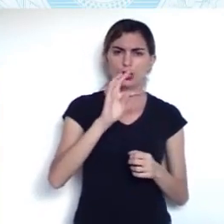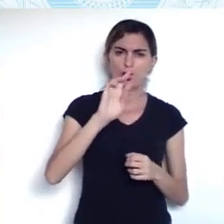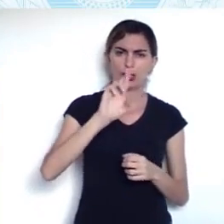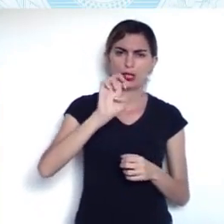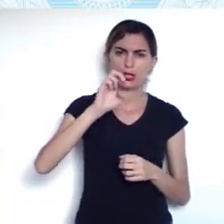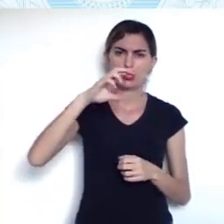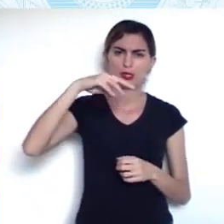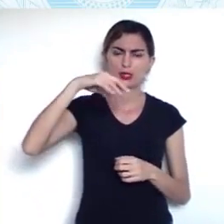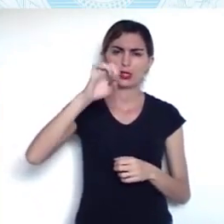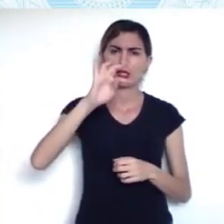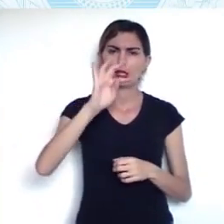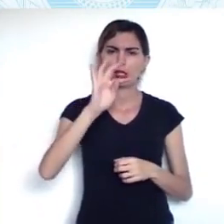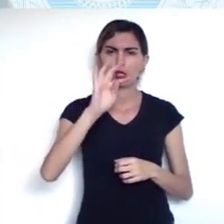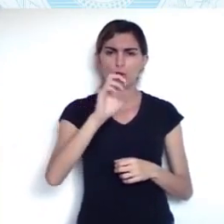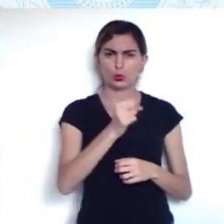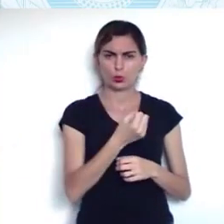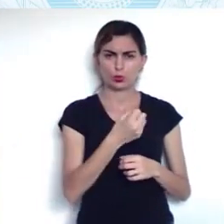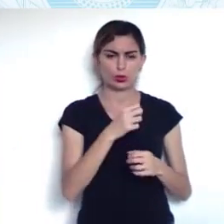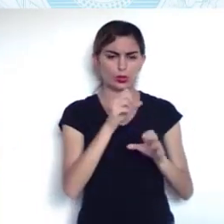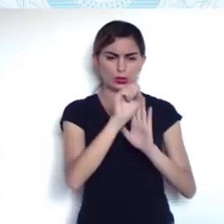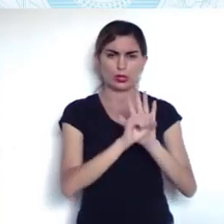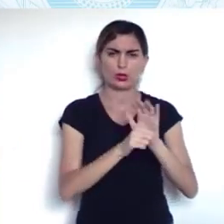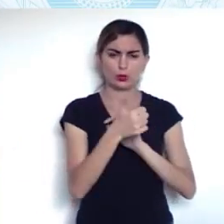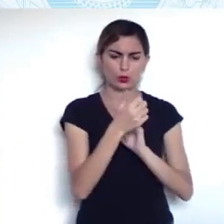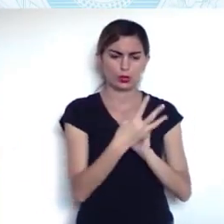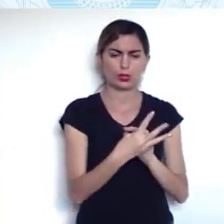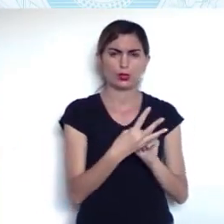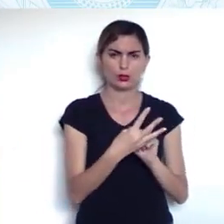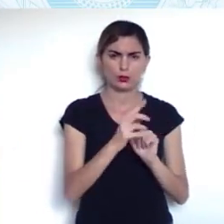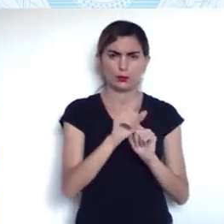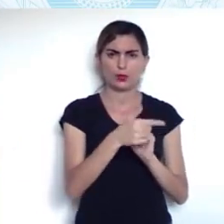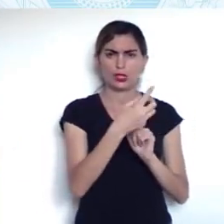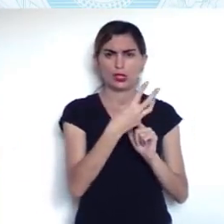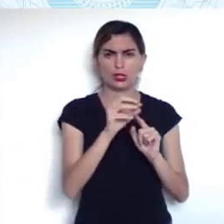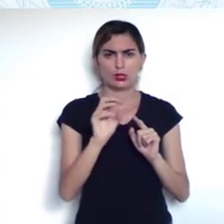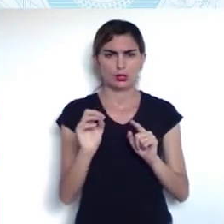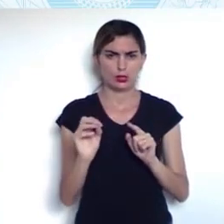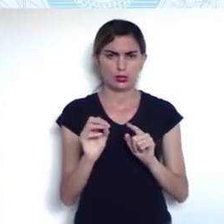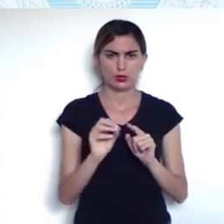300, século XIV, ano de 1300.